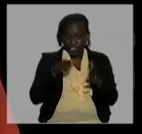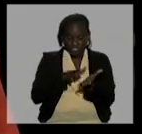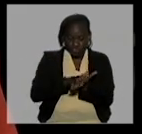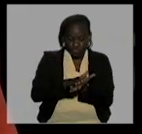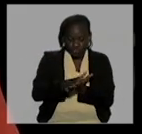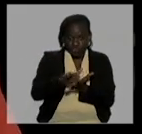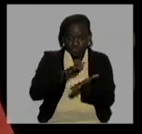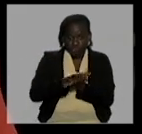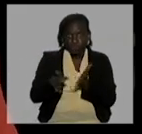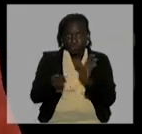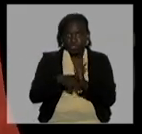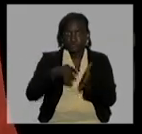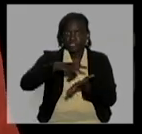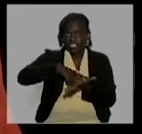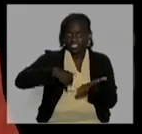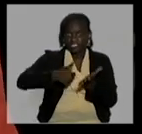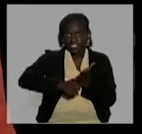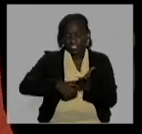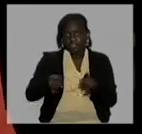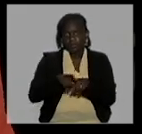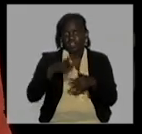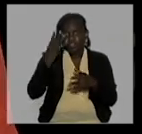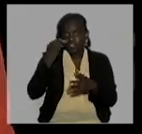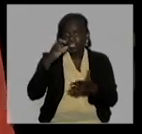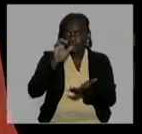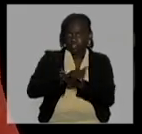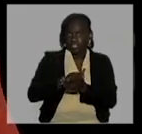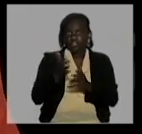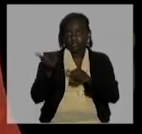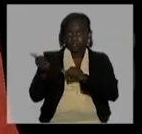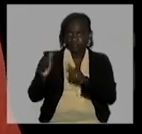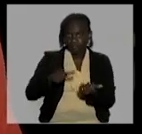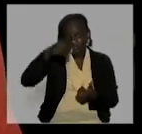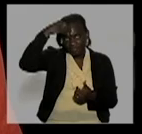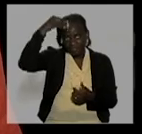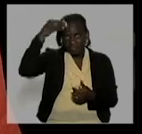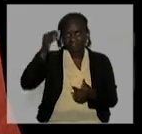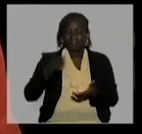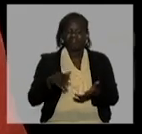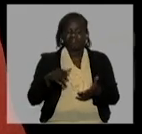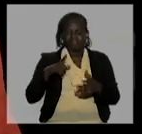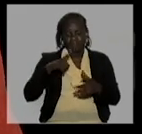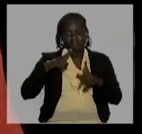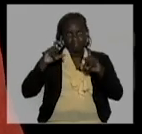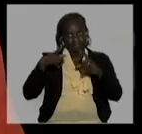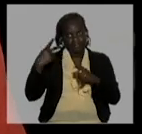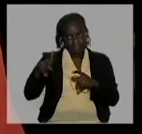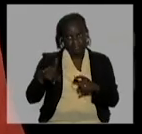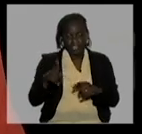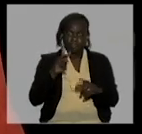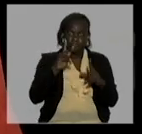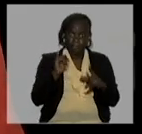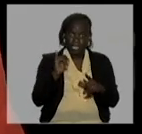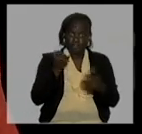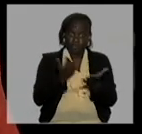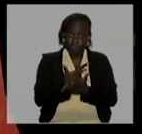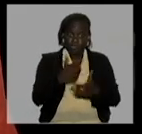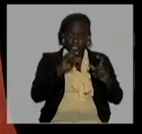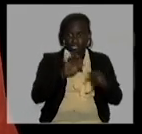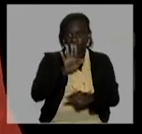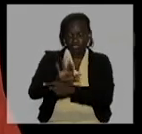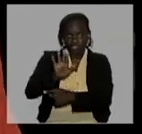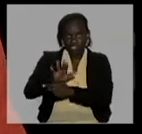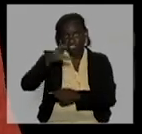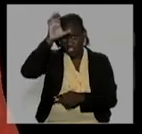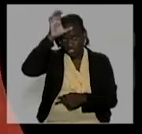de fotografia para documento e fazia fotos de casamento, batizados, né? Tinha a câmera dele e tal, e aí meu pai comprou uma